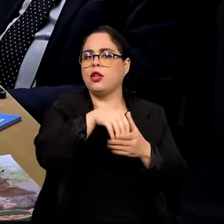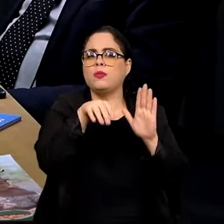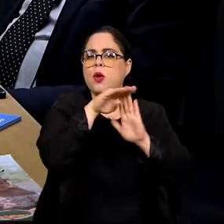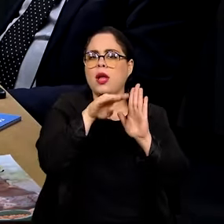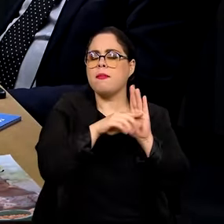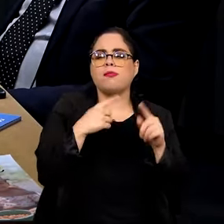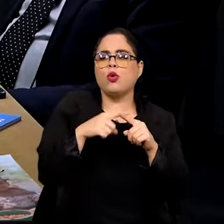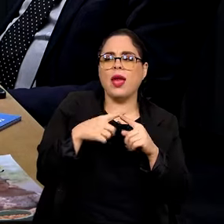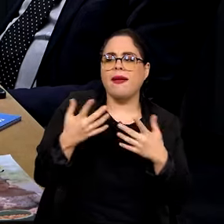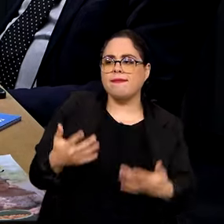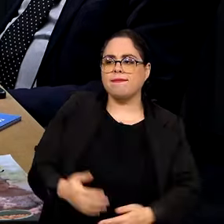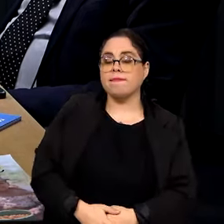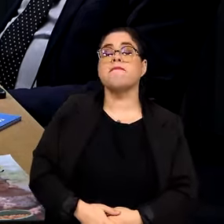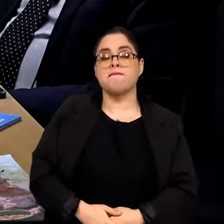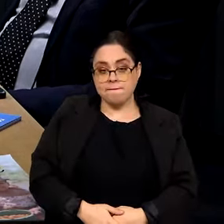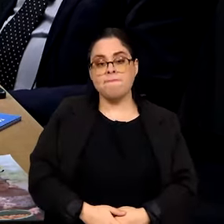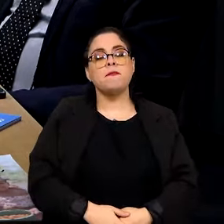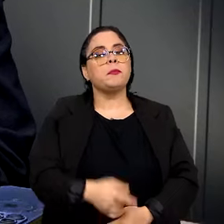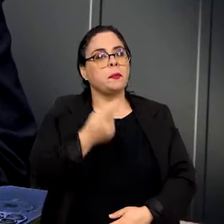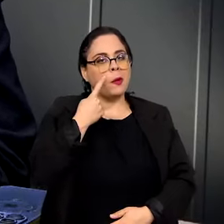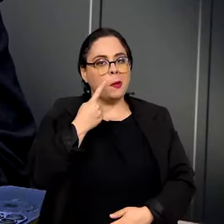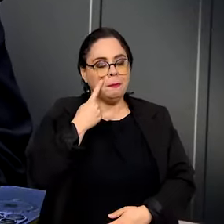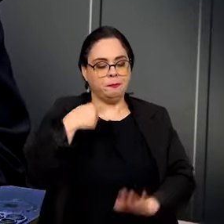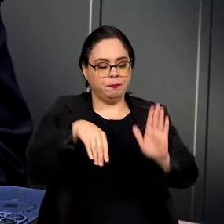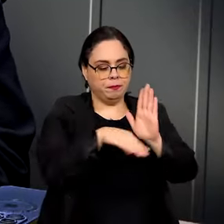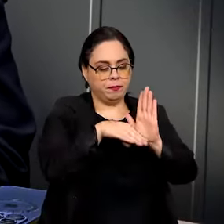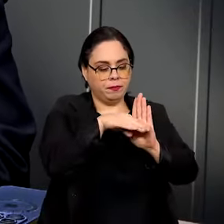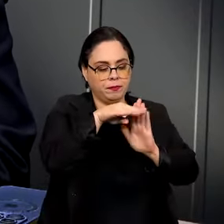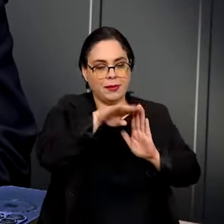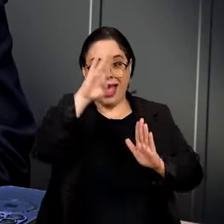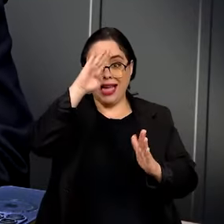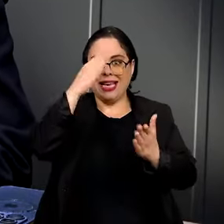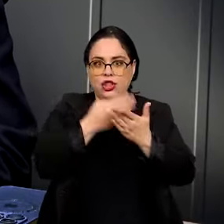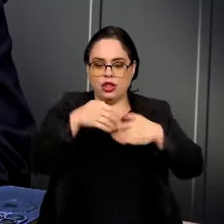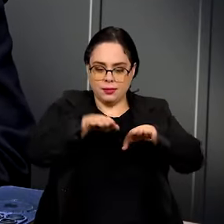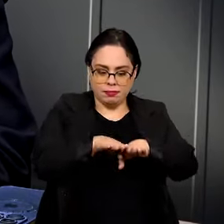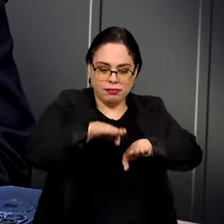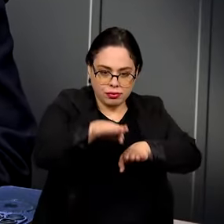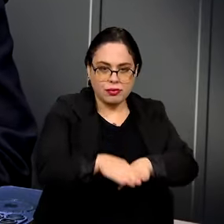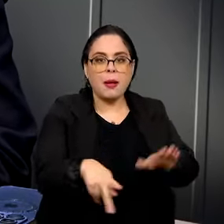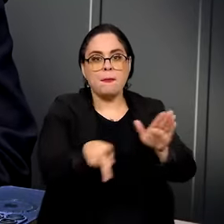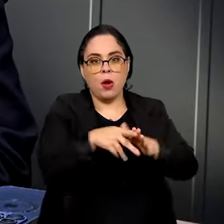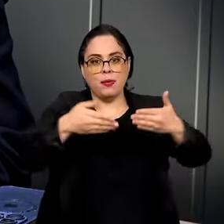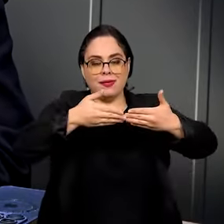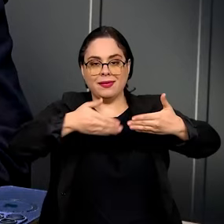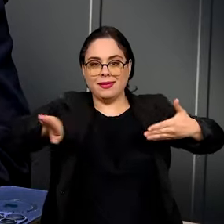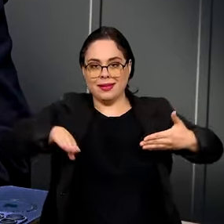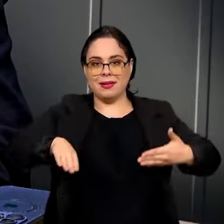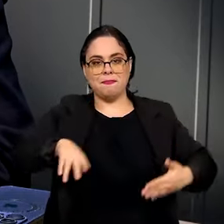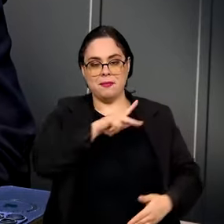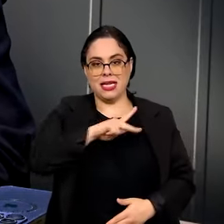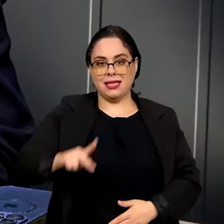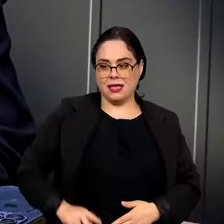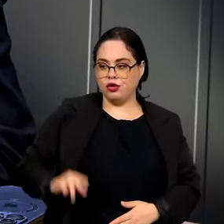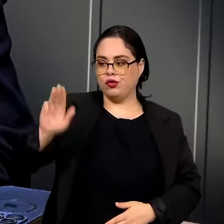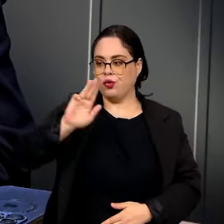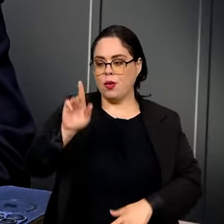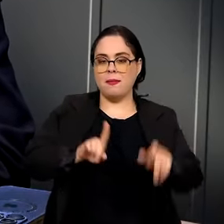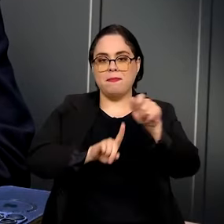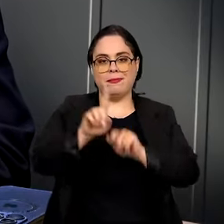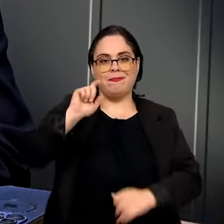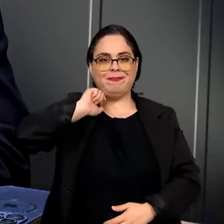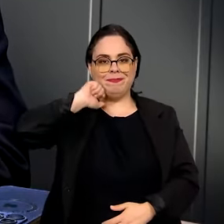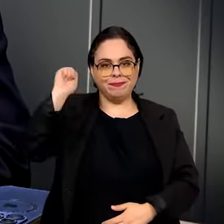inclusão desse público no programa veja o programa acredita no primeiro passo ele foi lançado pelo presidente